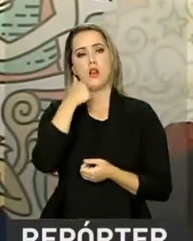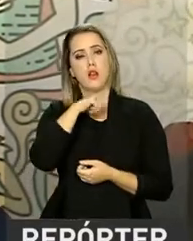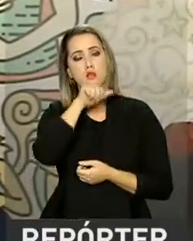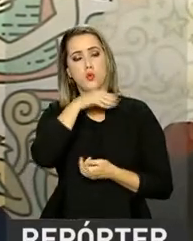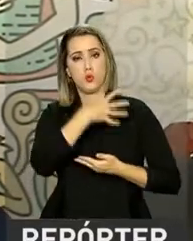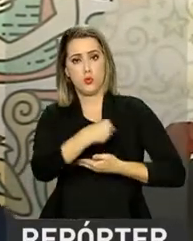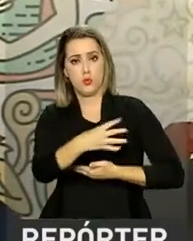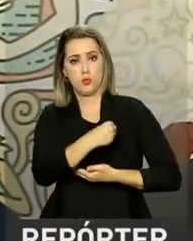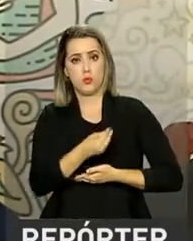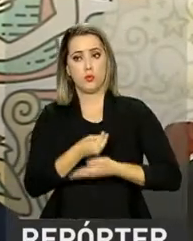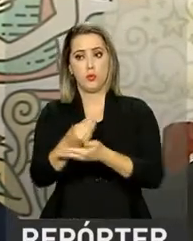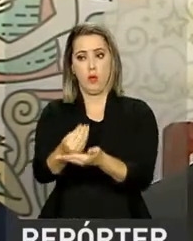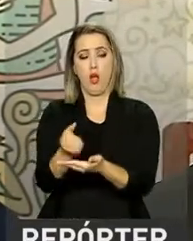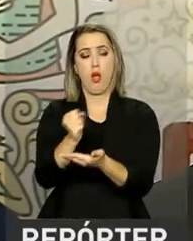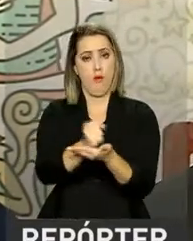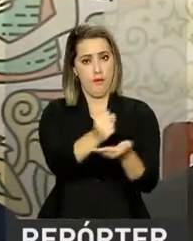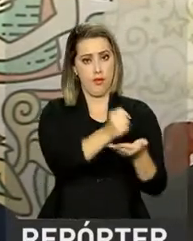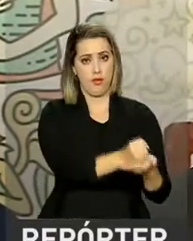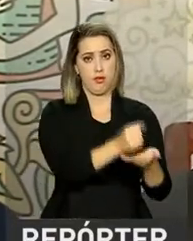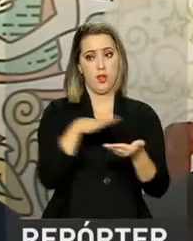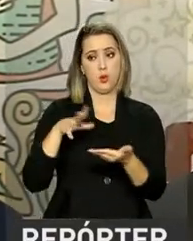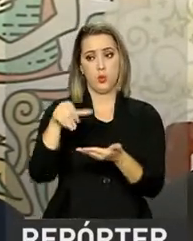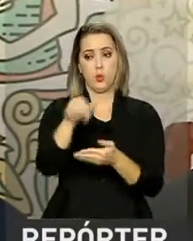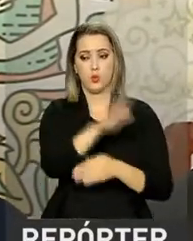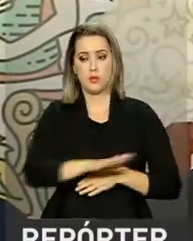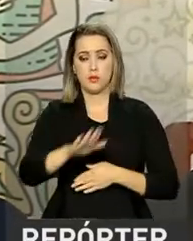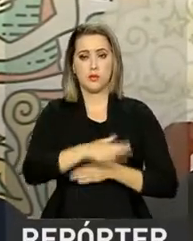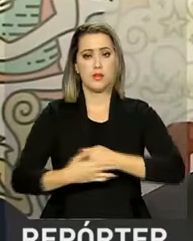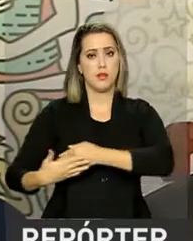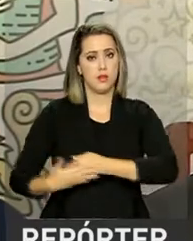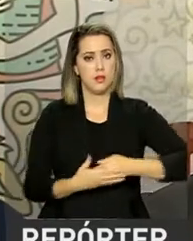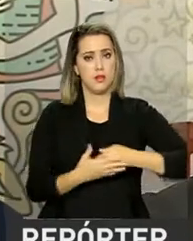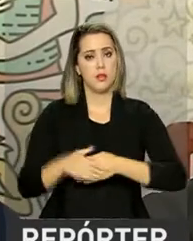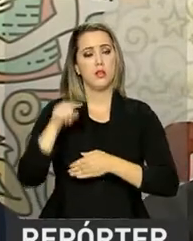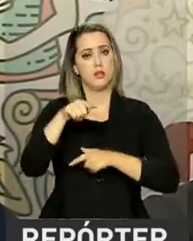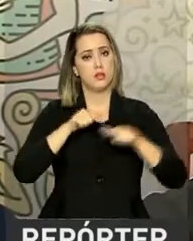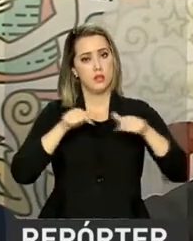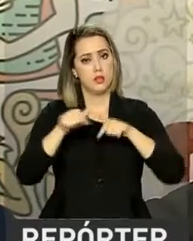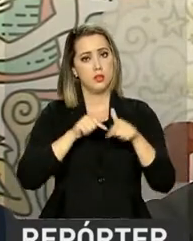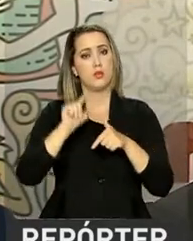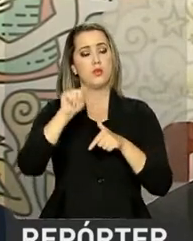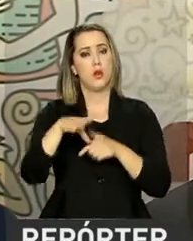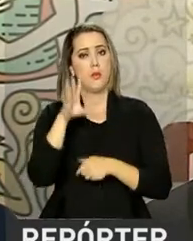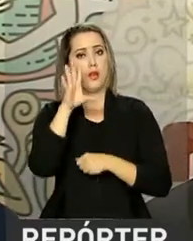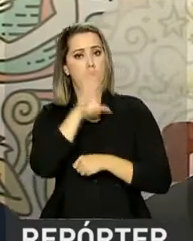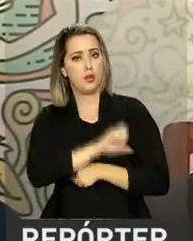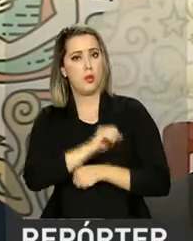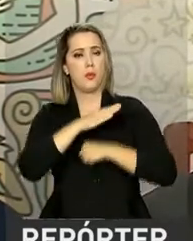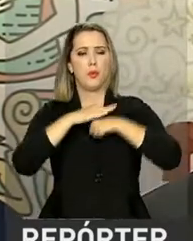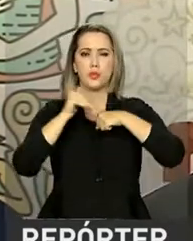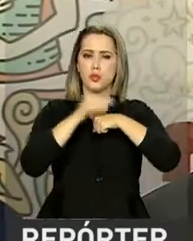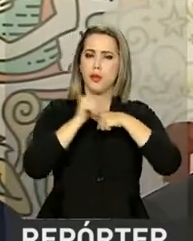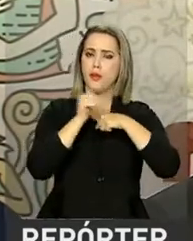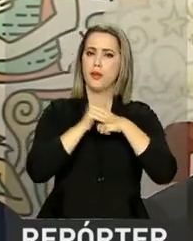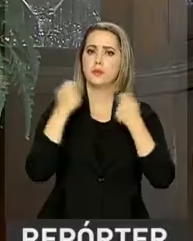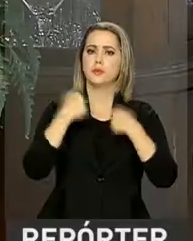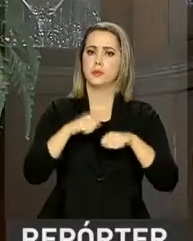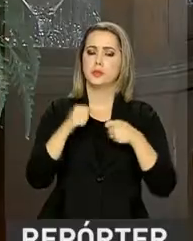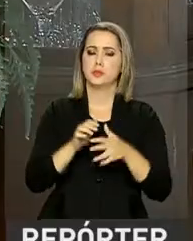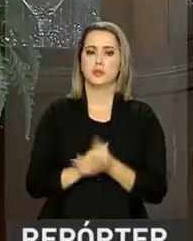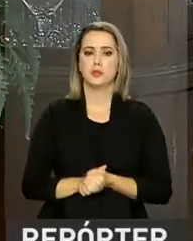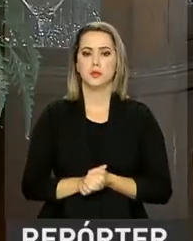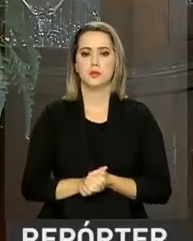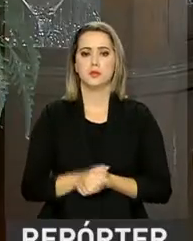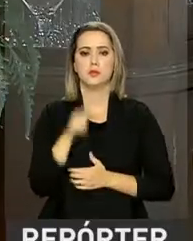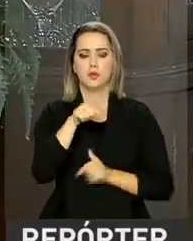ajudar o Brasil e as crianças do Brasil nesta ação, que é uma ação de amor e de carinho àquelas que precisam. Isso